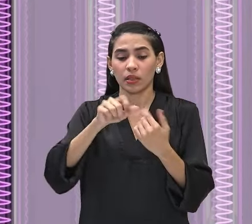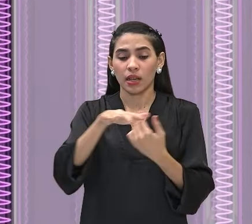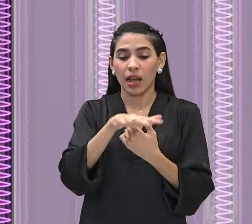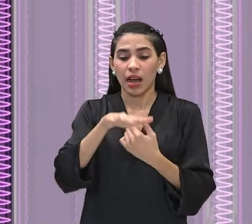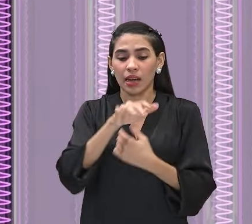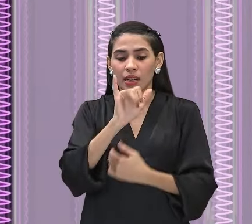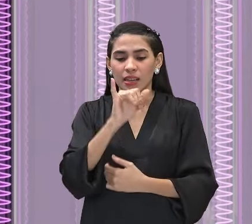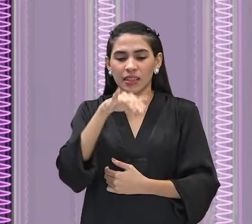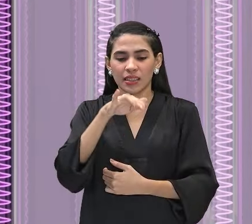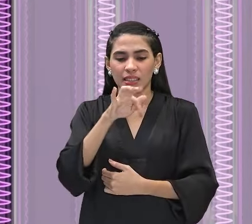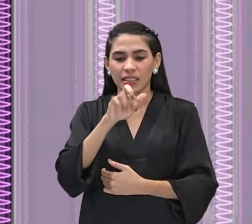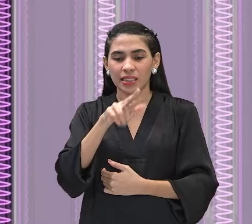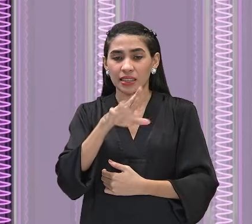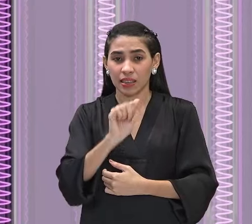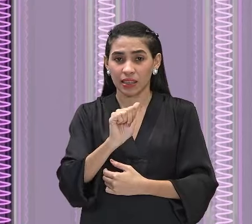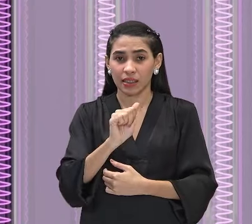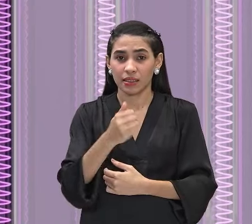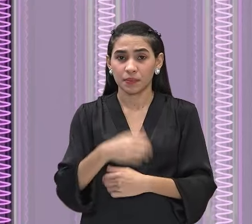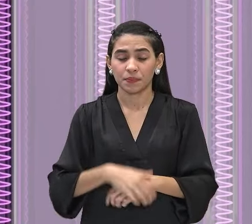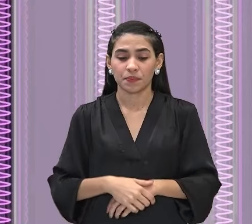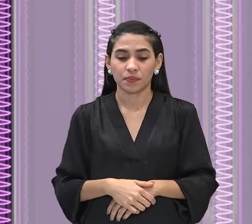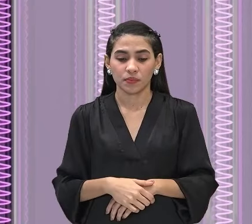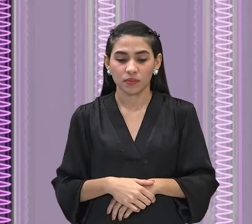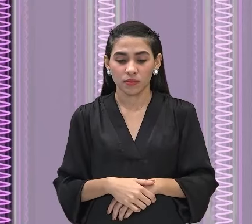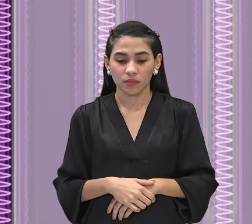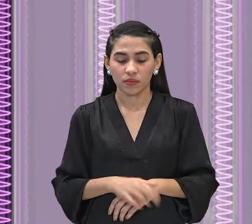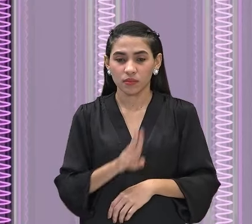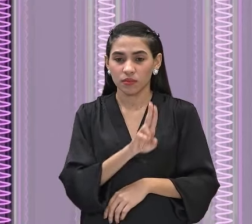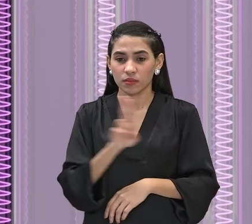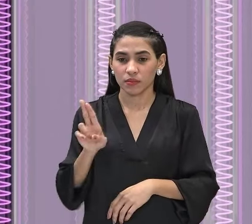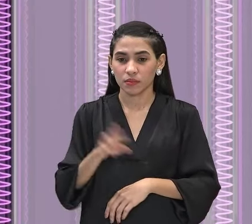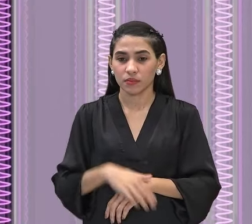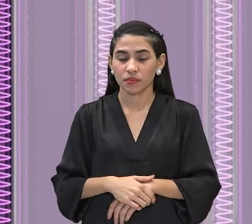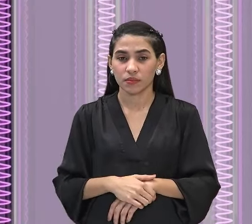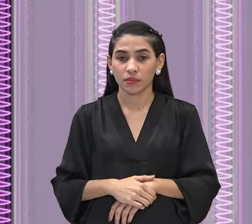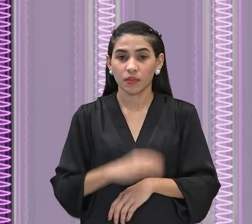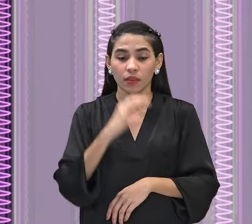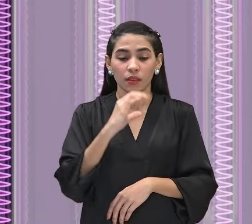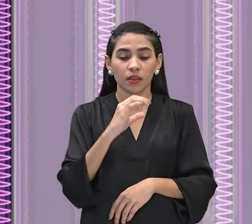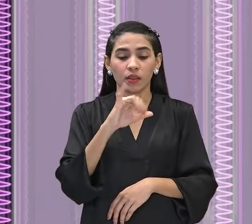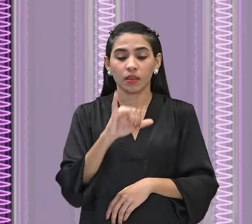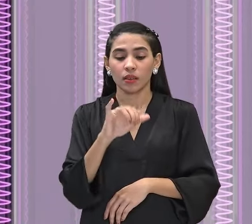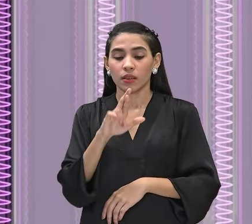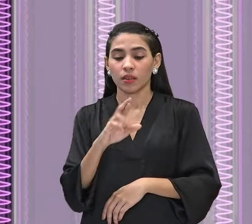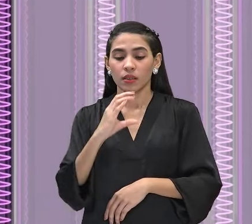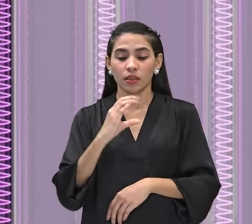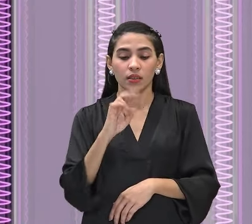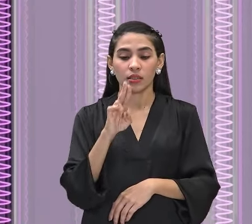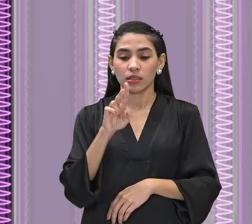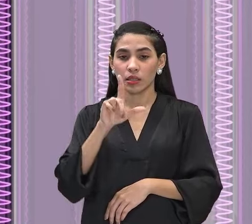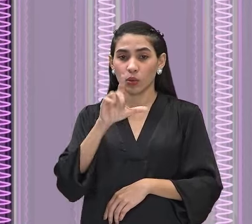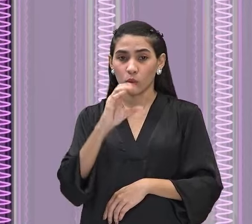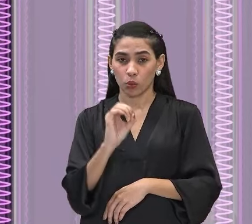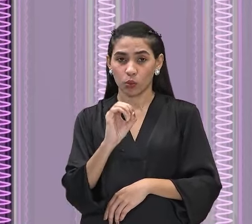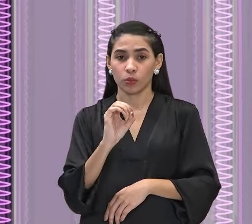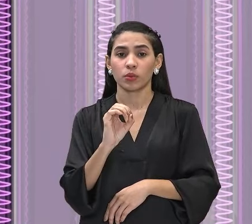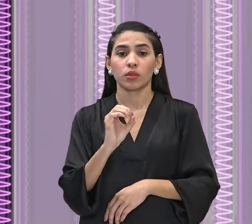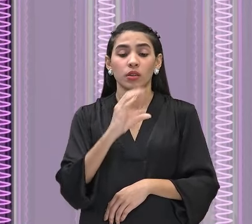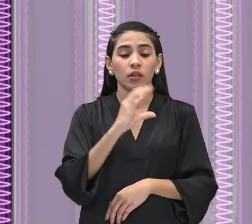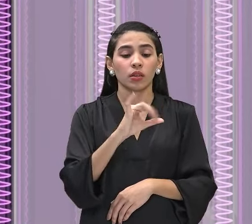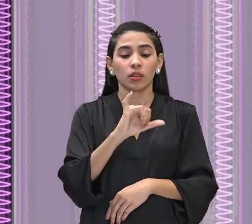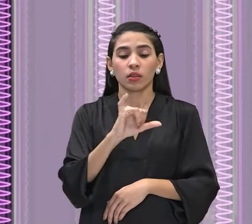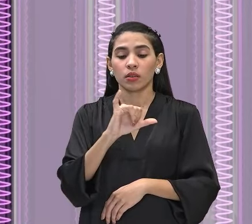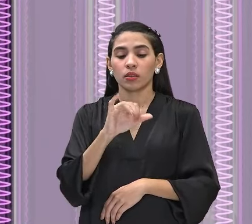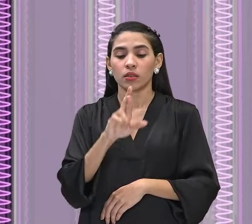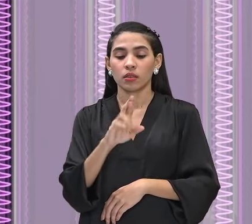interna essa região interna é chamada de circulo beleza e o círculo